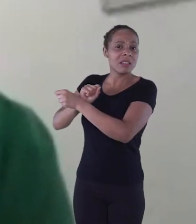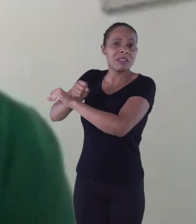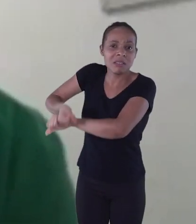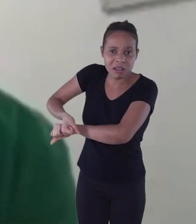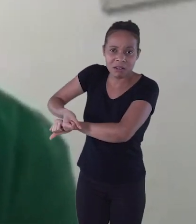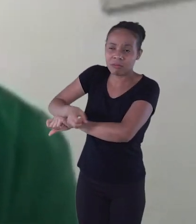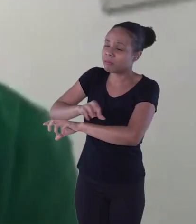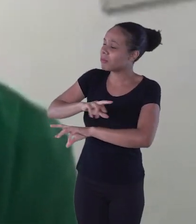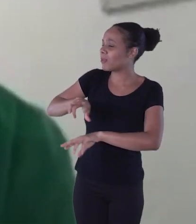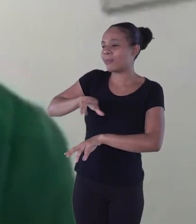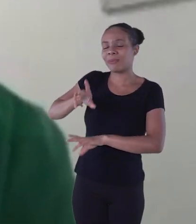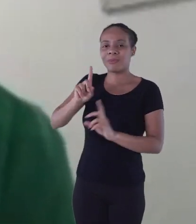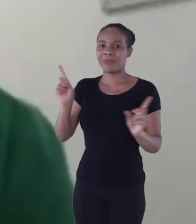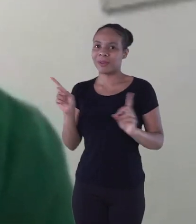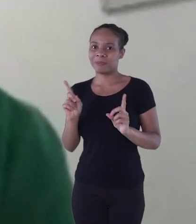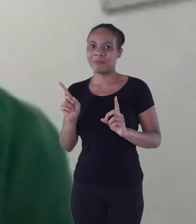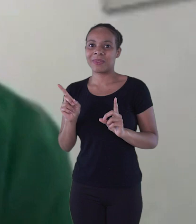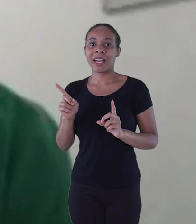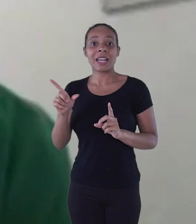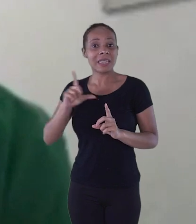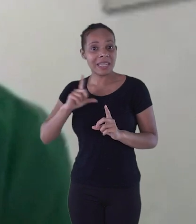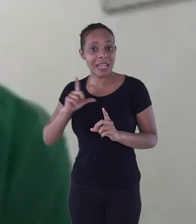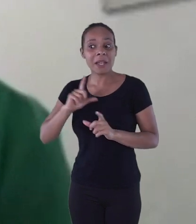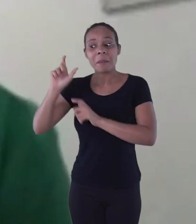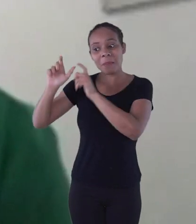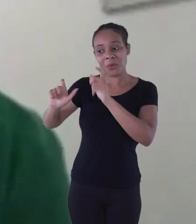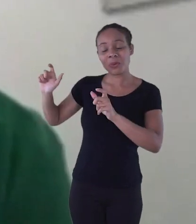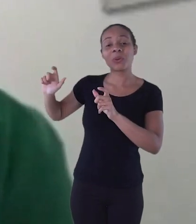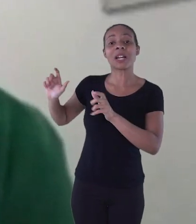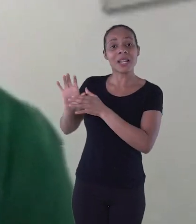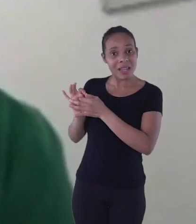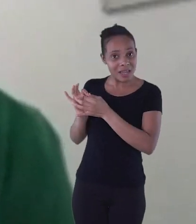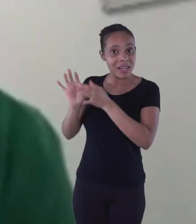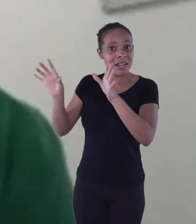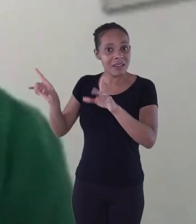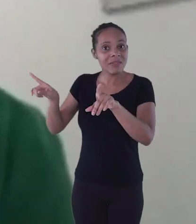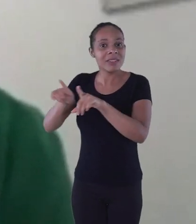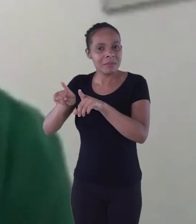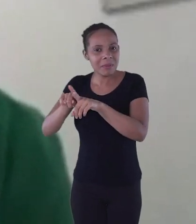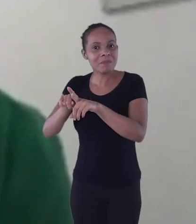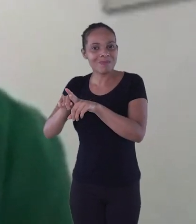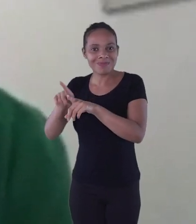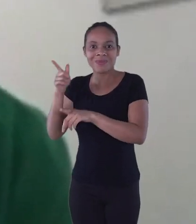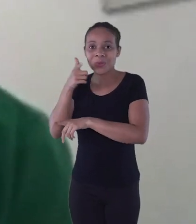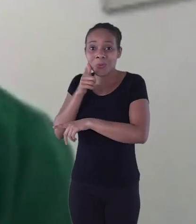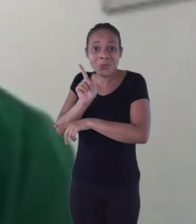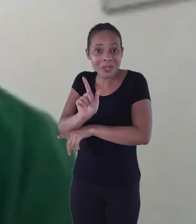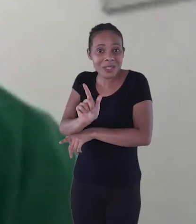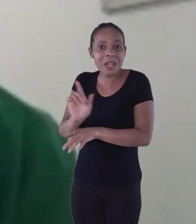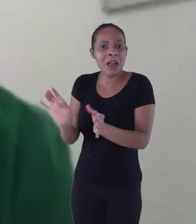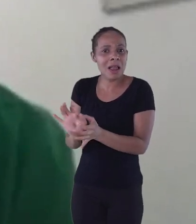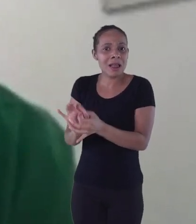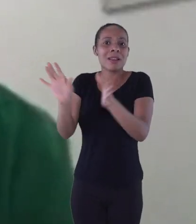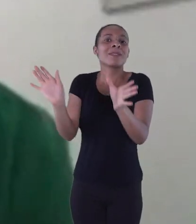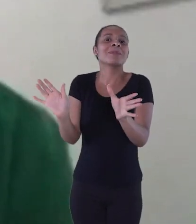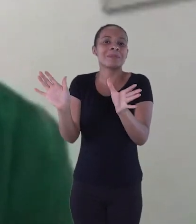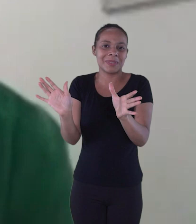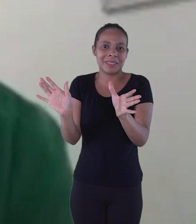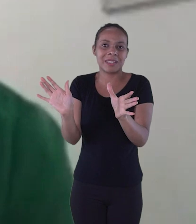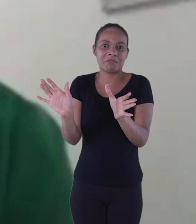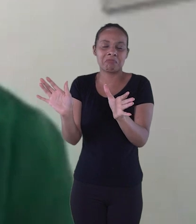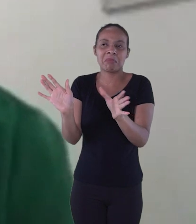negros livres, porque nasceram livres, ou conquistaram a liberdade já no século